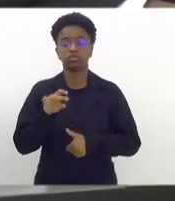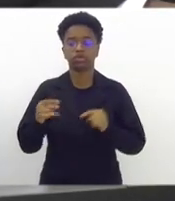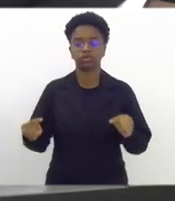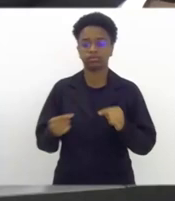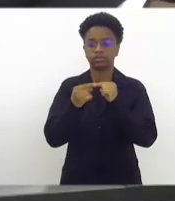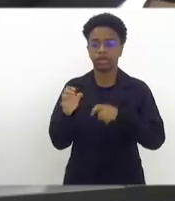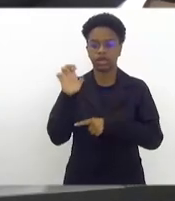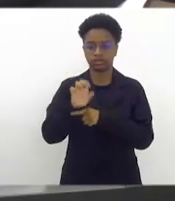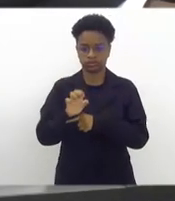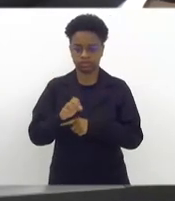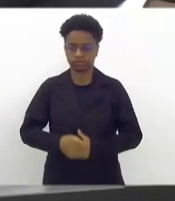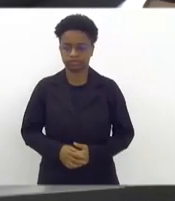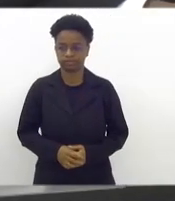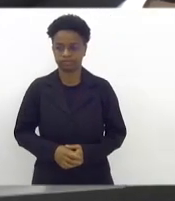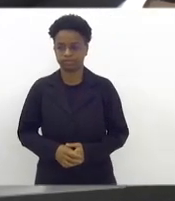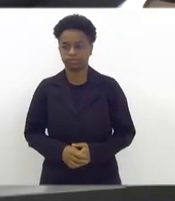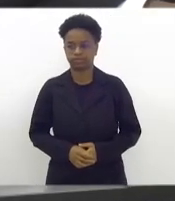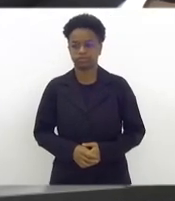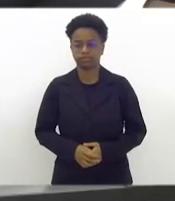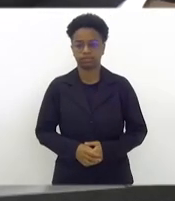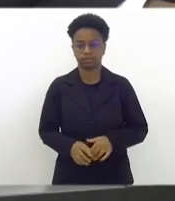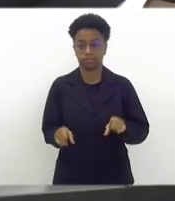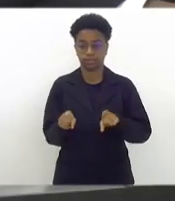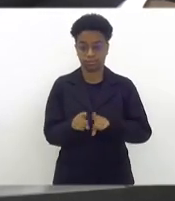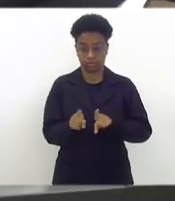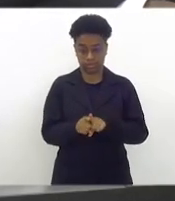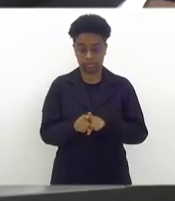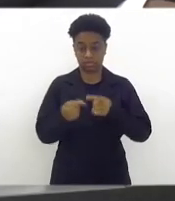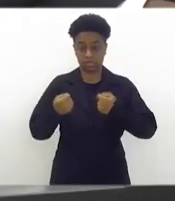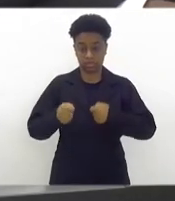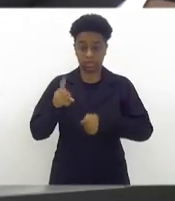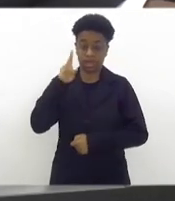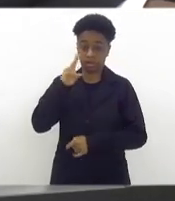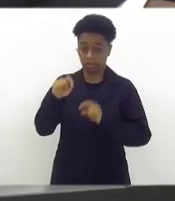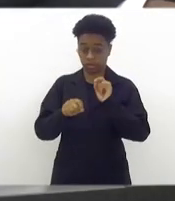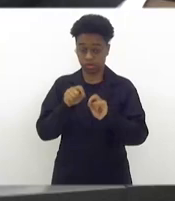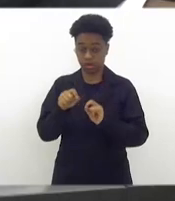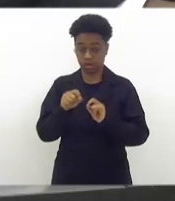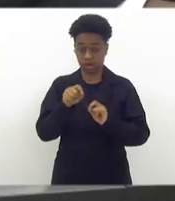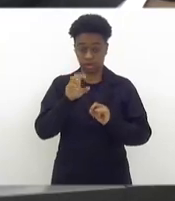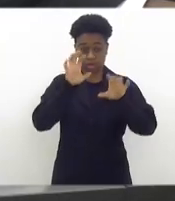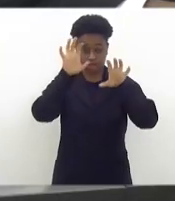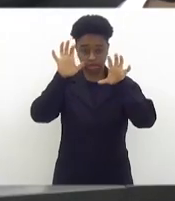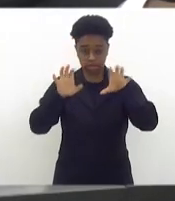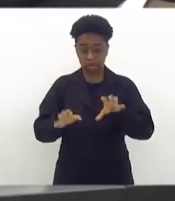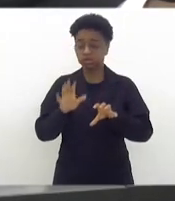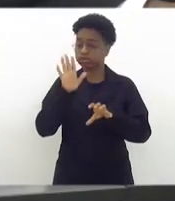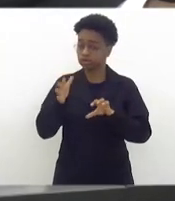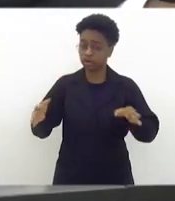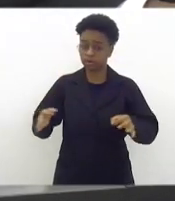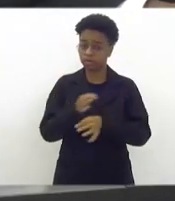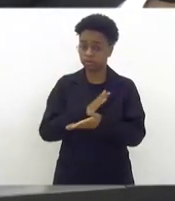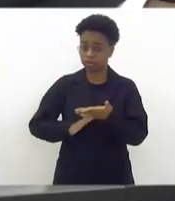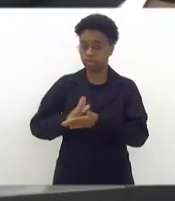do SUS. E lembrar que 15 estados já aprovaram a